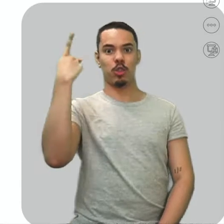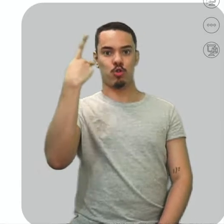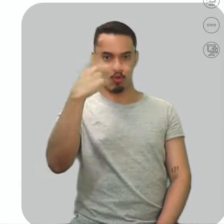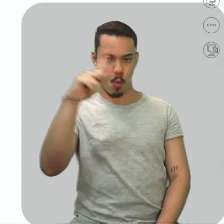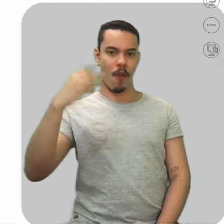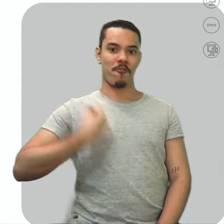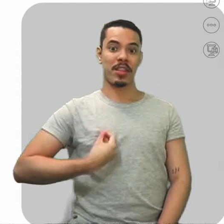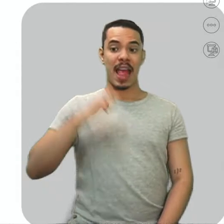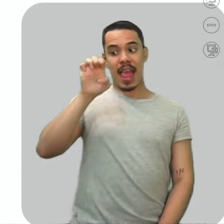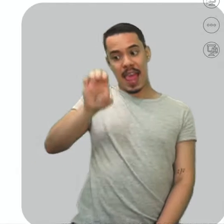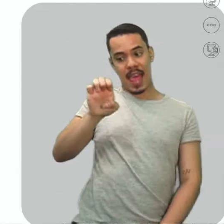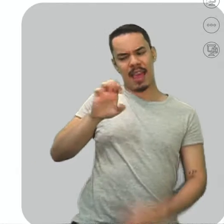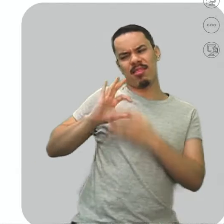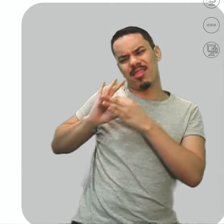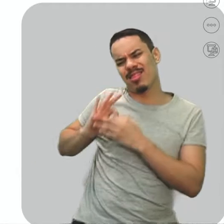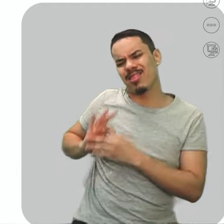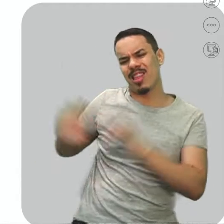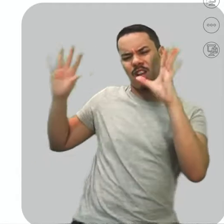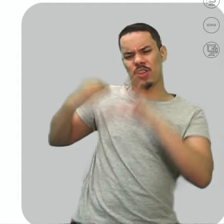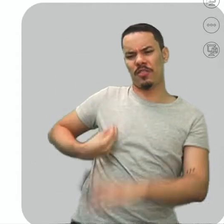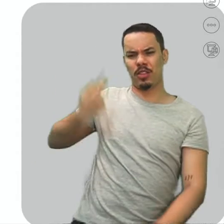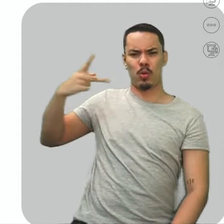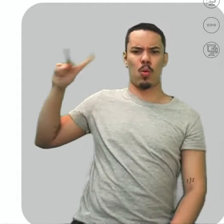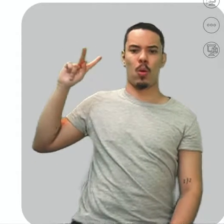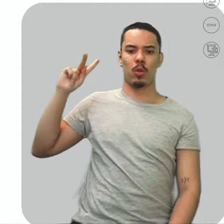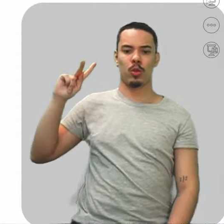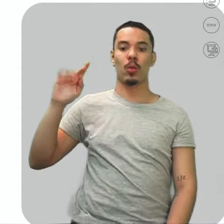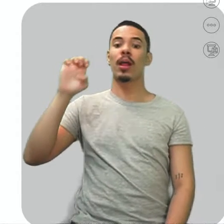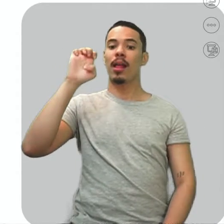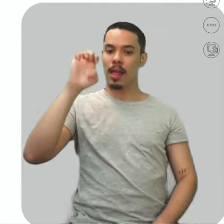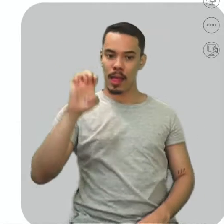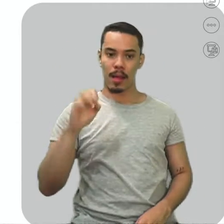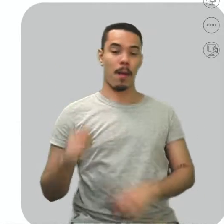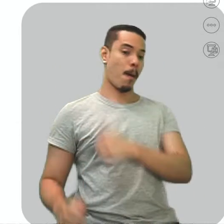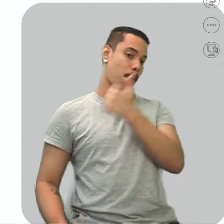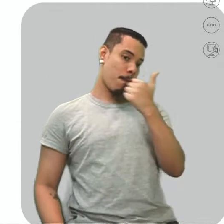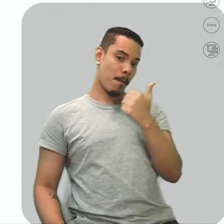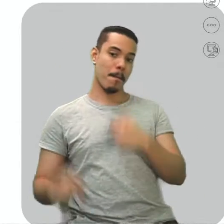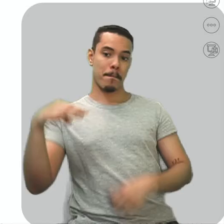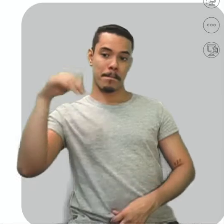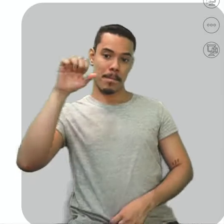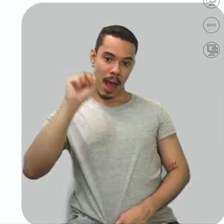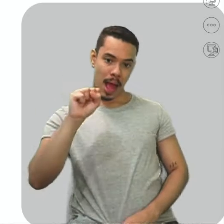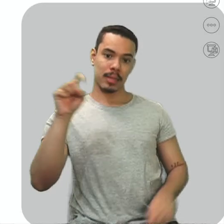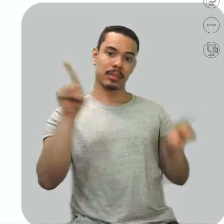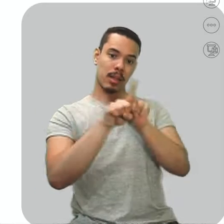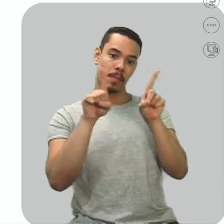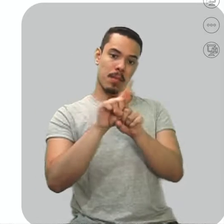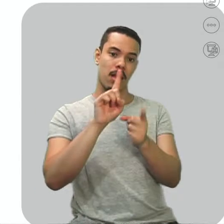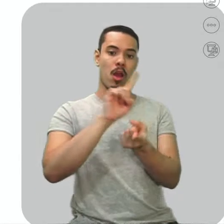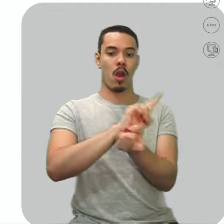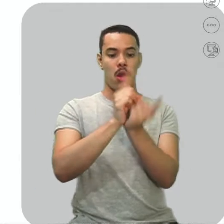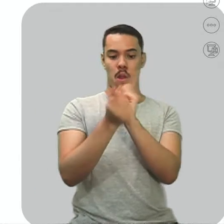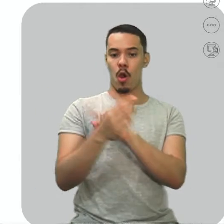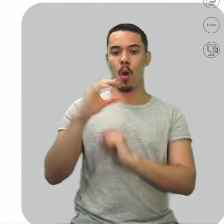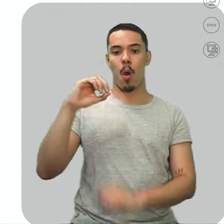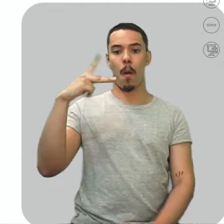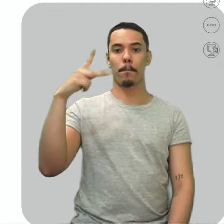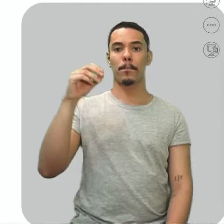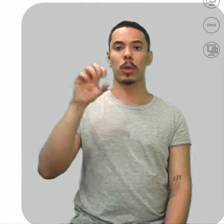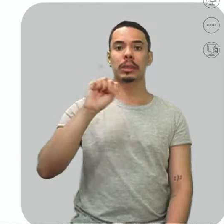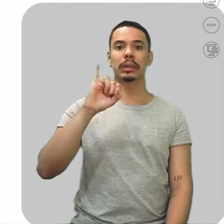aqui né dá uma ideia de oposição Qual é o conectivo que dá ideia de